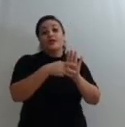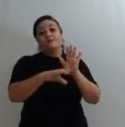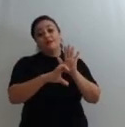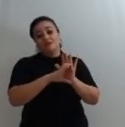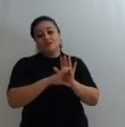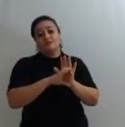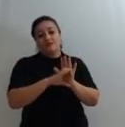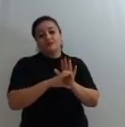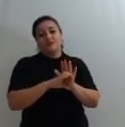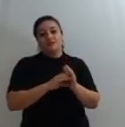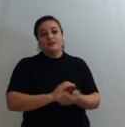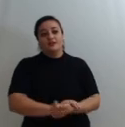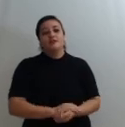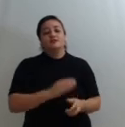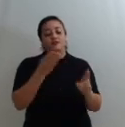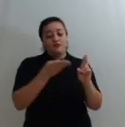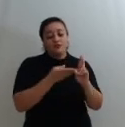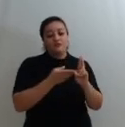ao paciente.